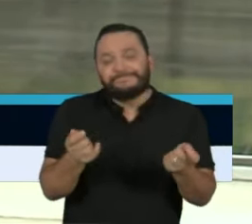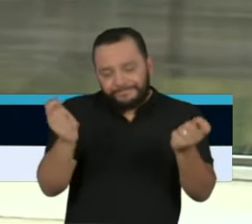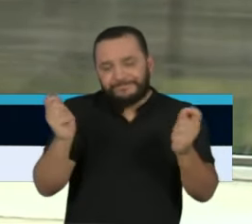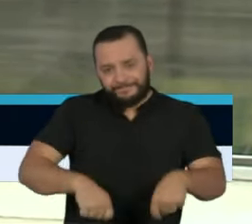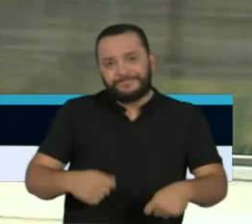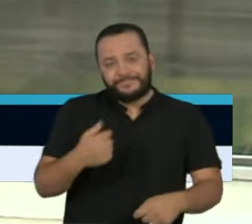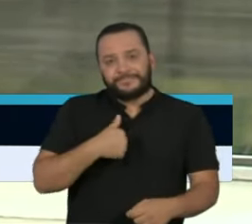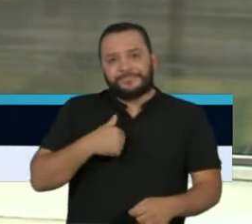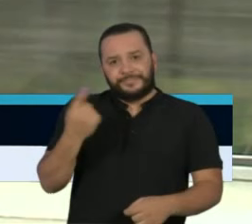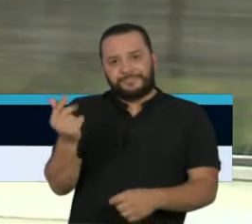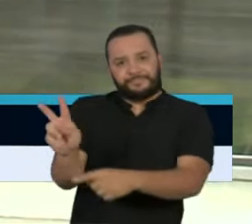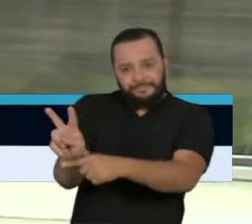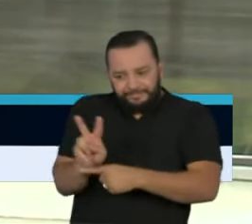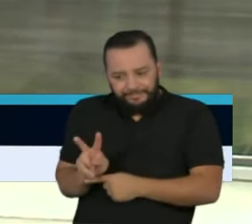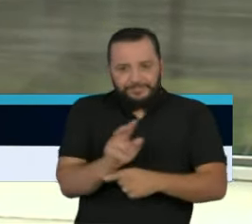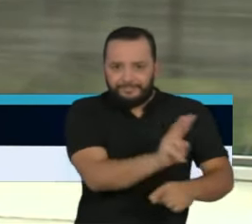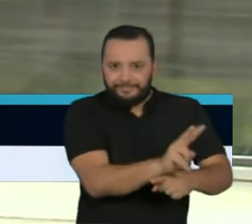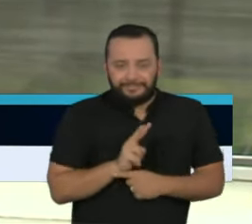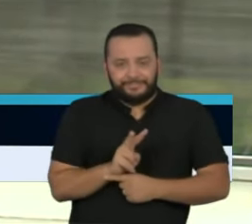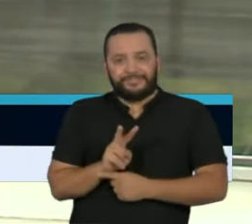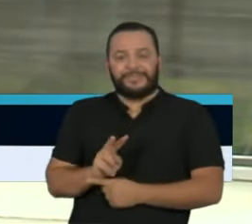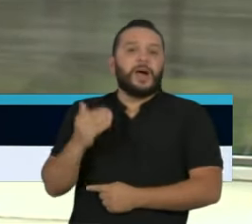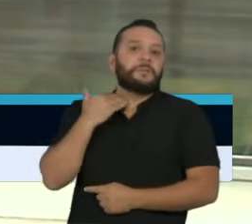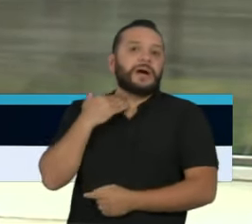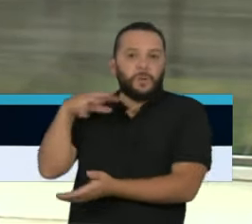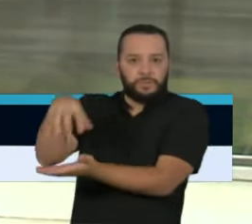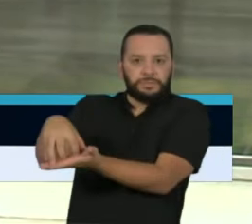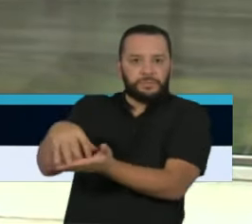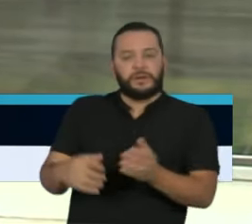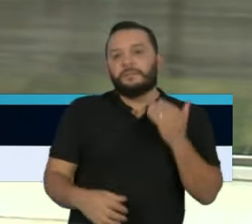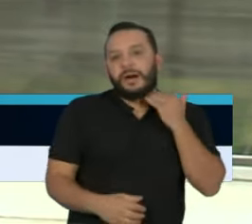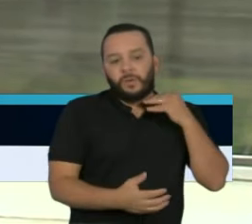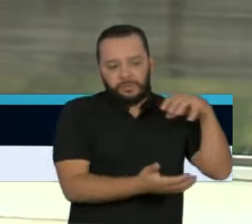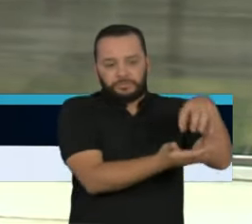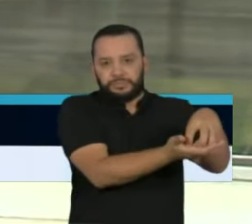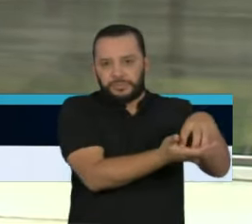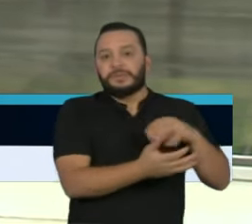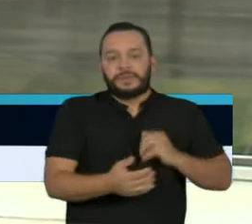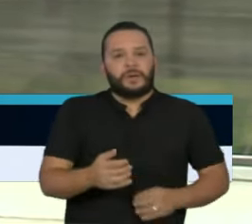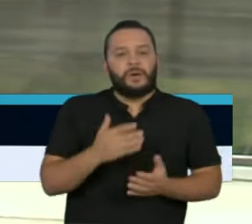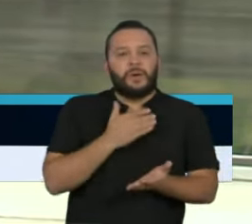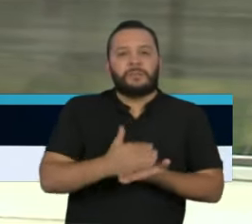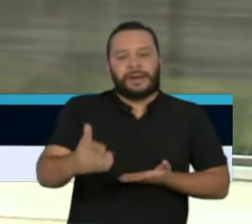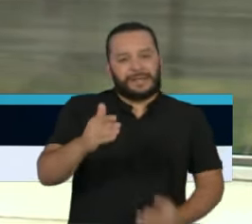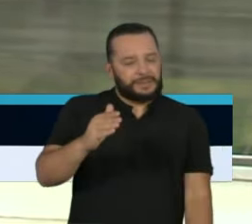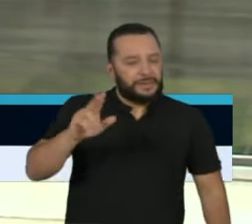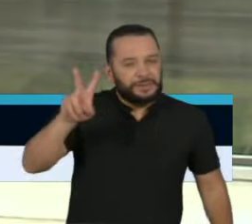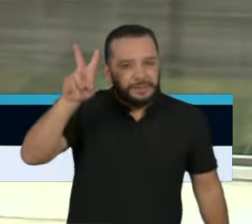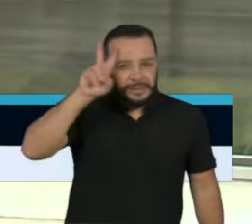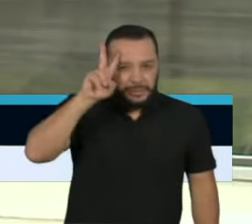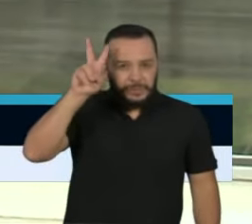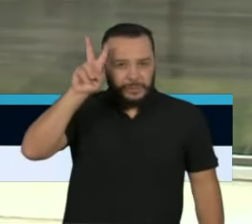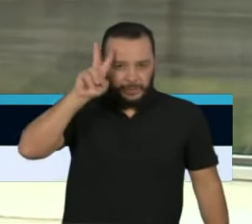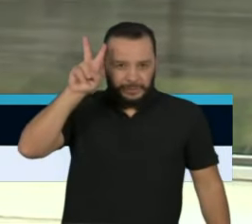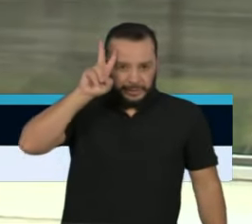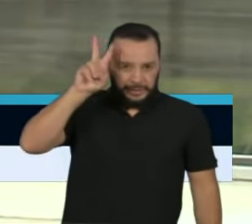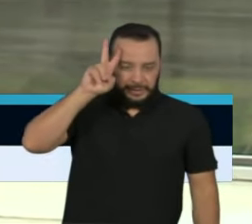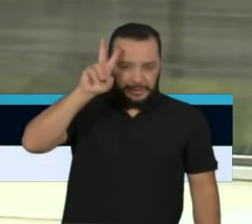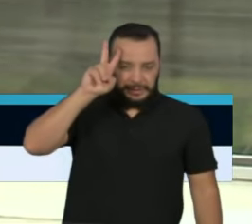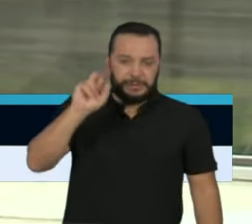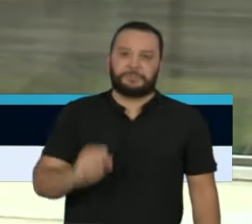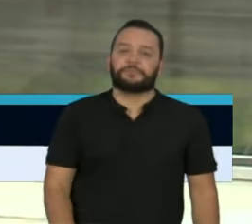seu interesse em obter este crédito a partir da próxima segunda-feira. São